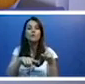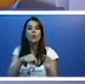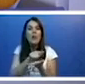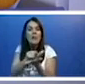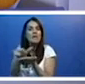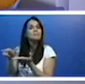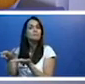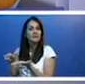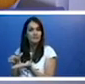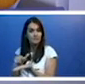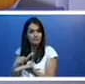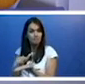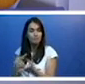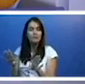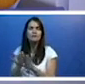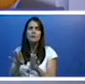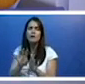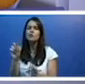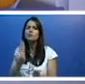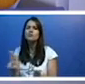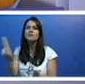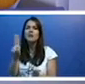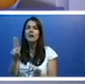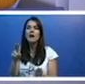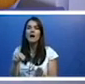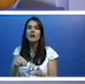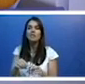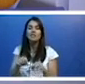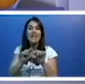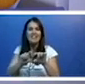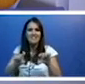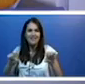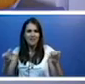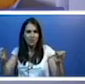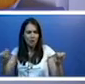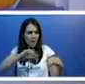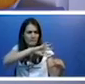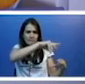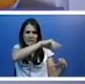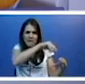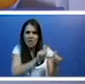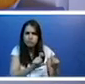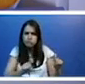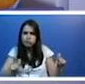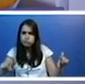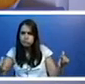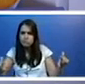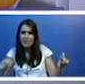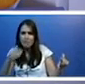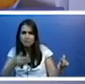e em produtos utilizados no desentupimento e de encanamentos de pias, ralos, vasos